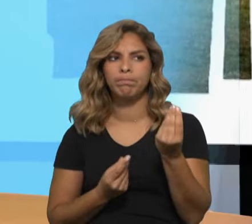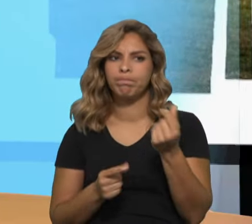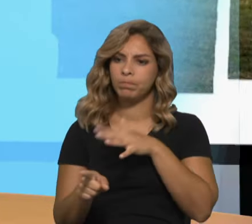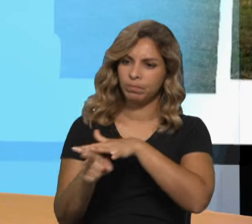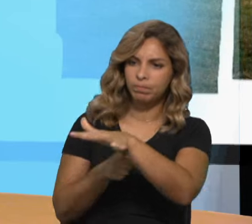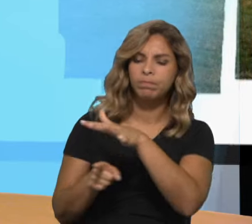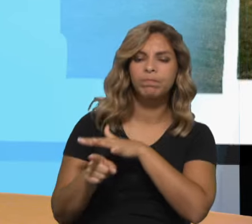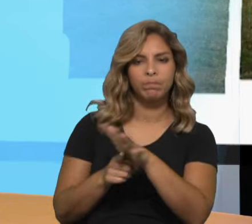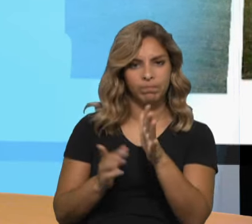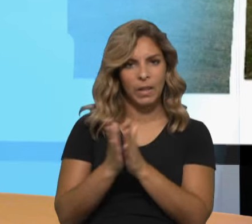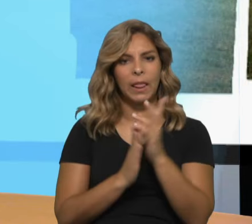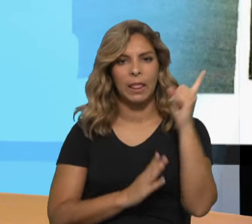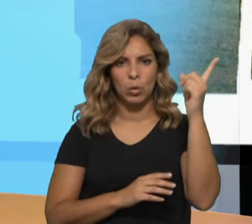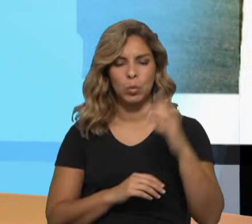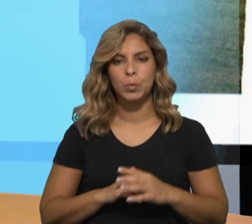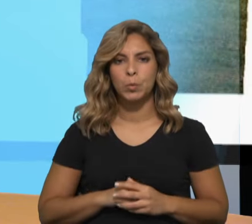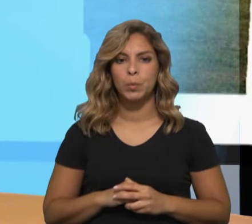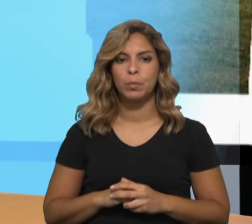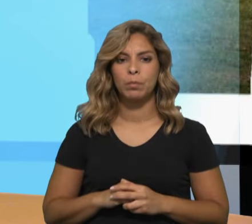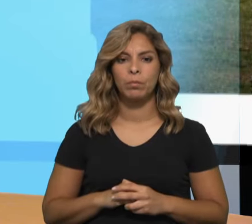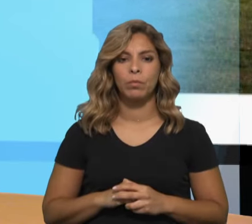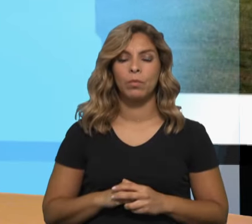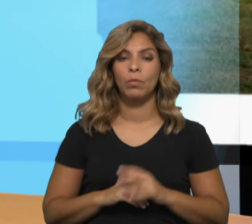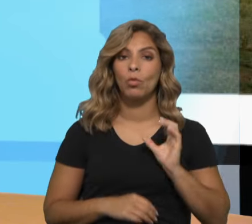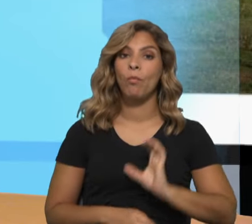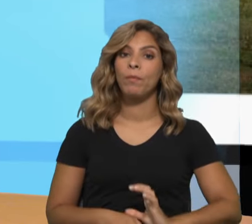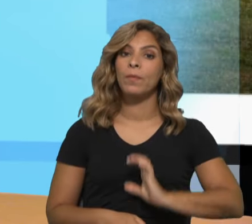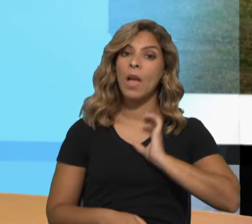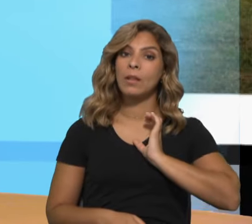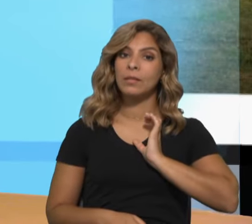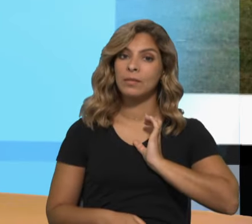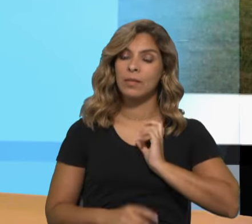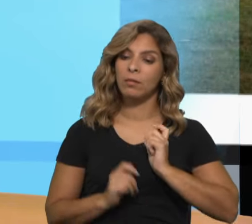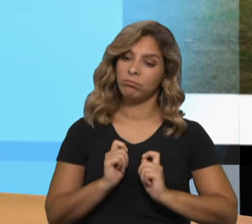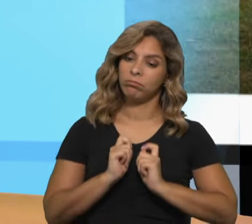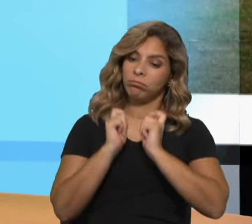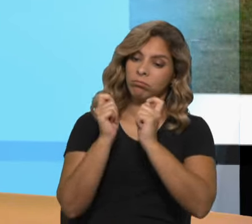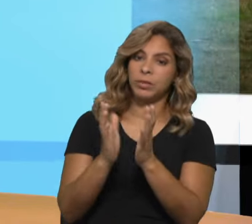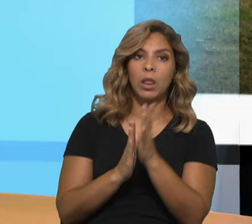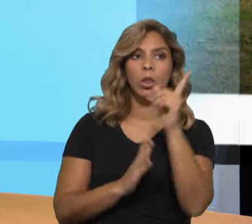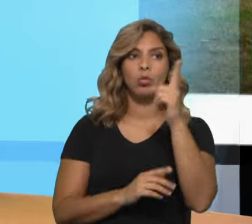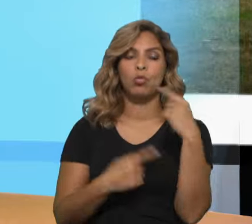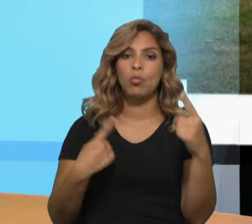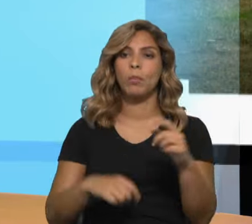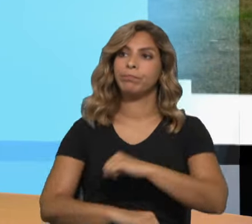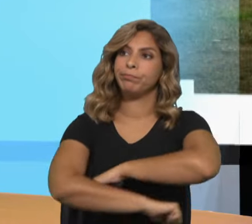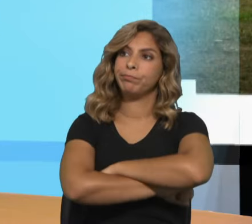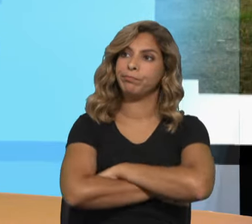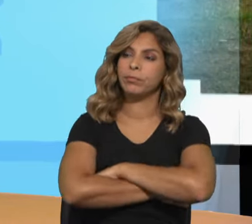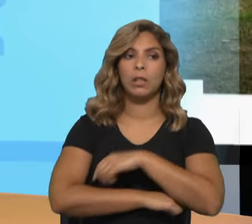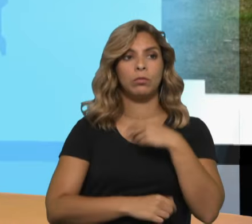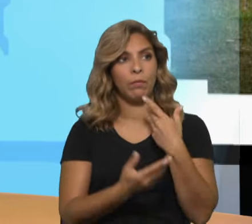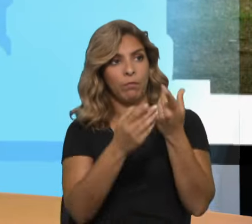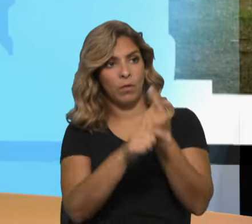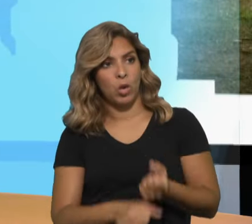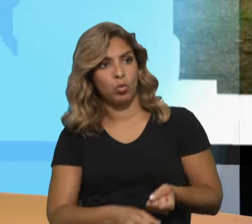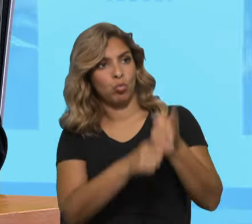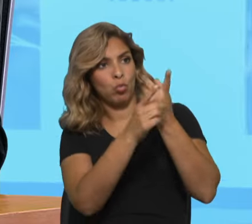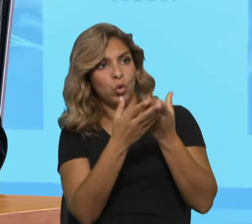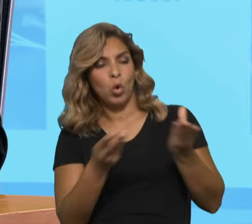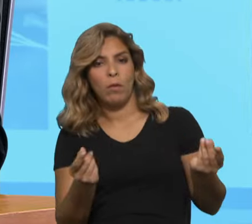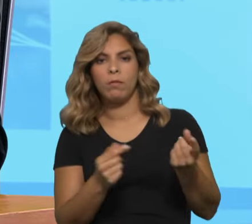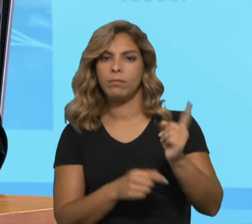Deus. Esta confiança que também depositamos em Deus não é apenas para ficarmos de braços cruzados à espera que Ele resolva os problemas, mas para sermos